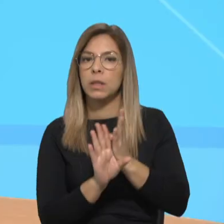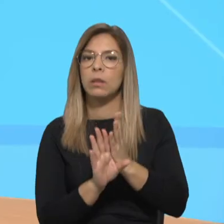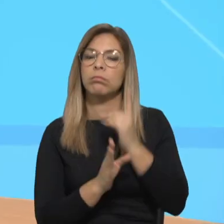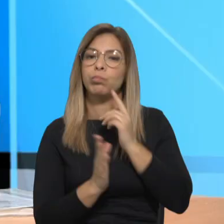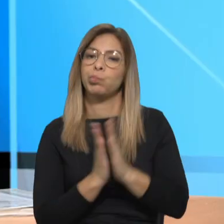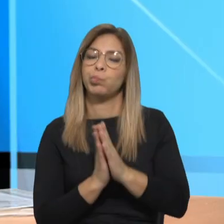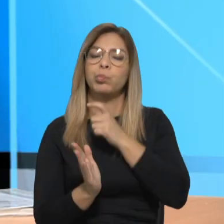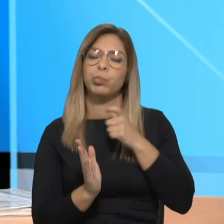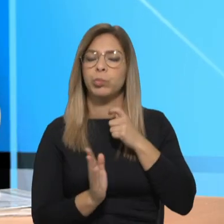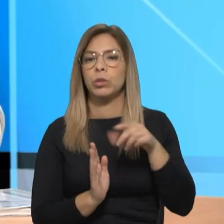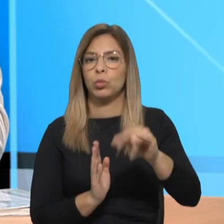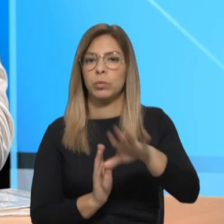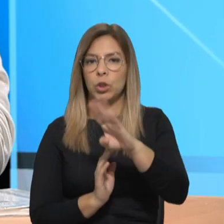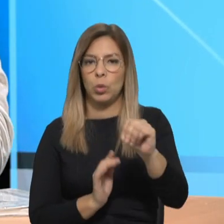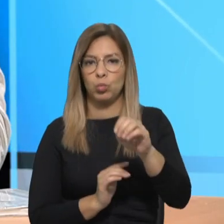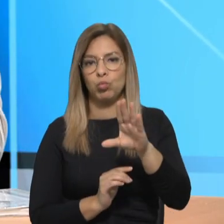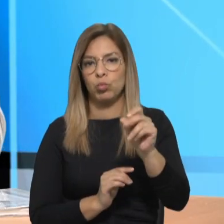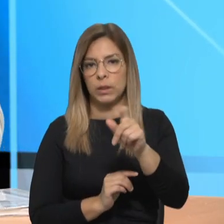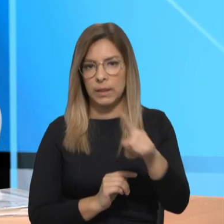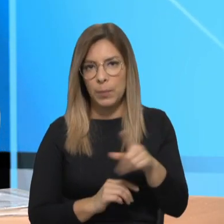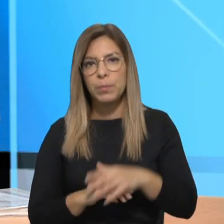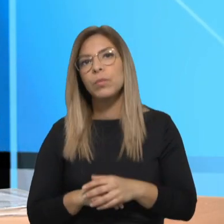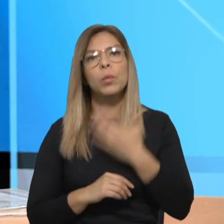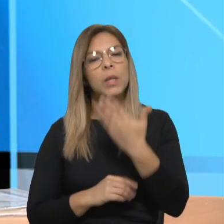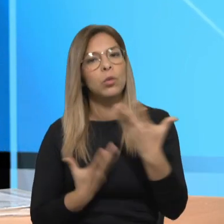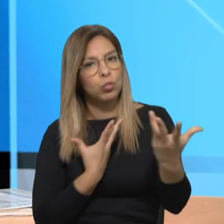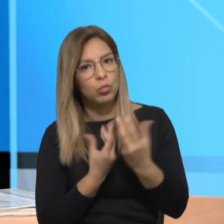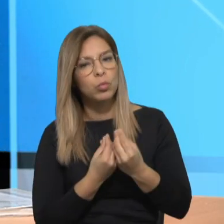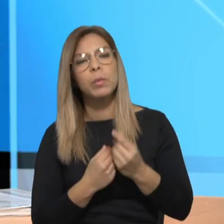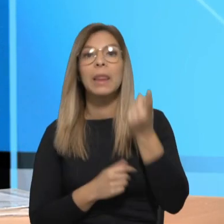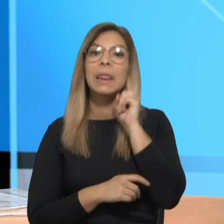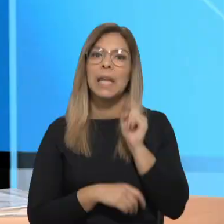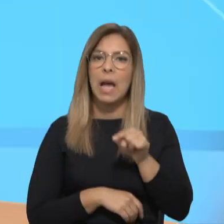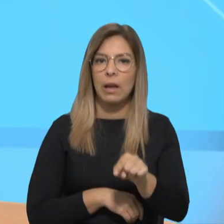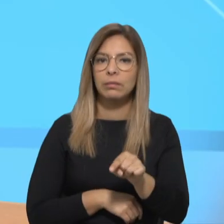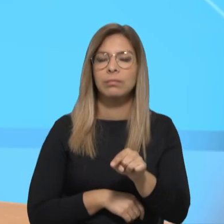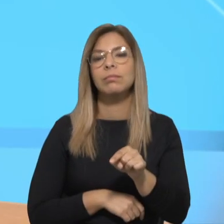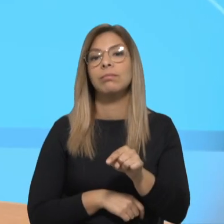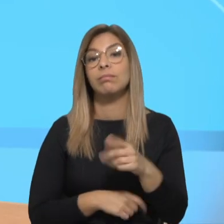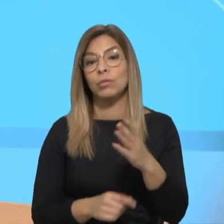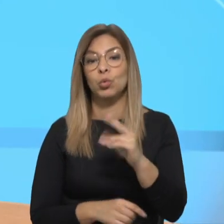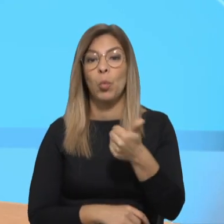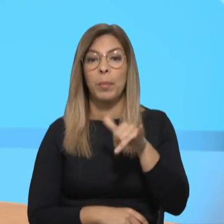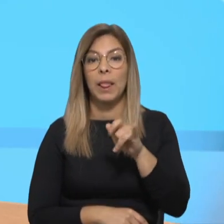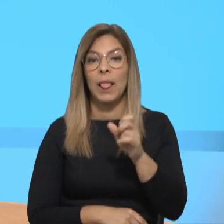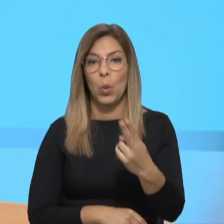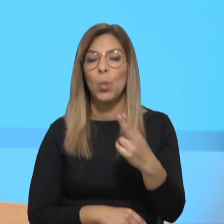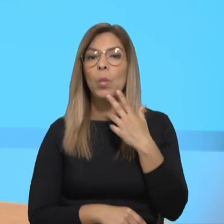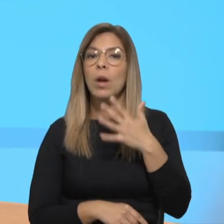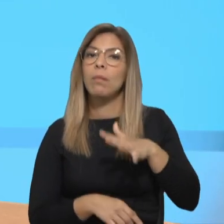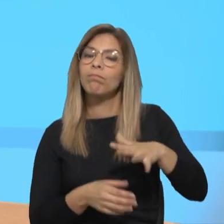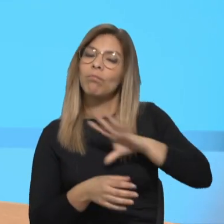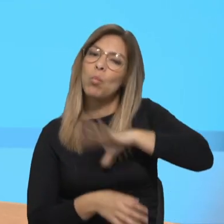tarde. Obrigado por estar no programa Eclésia neste contexto do dia deste jubileu do mundo da